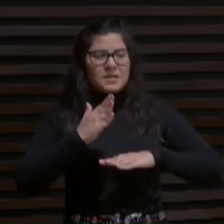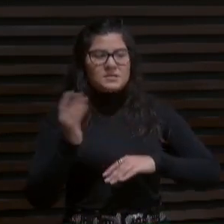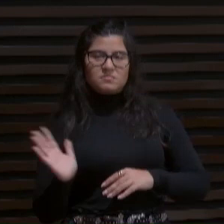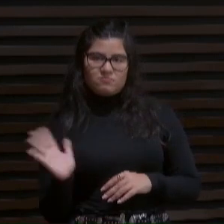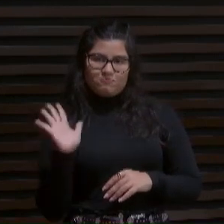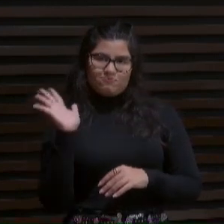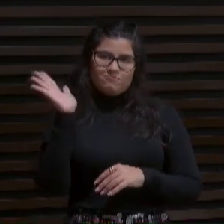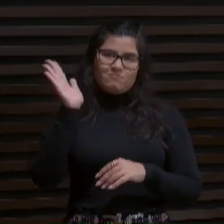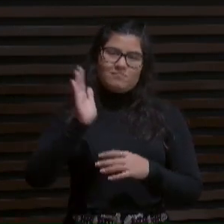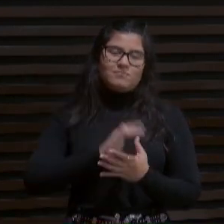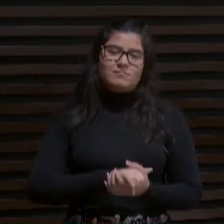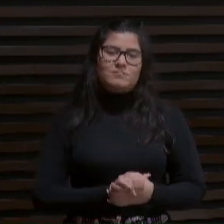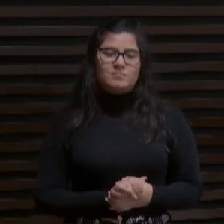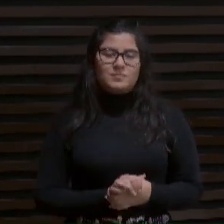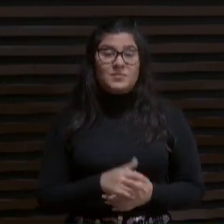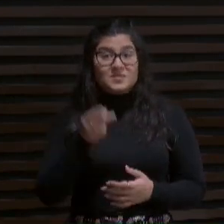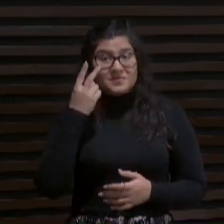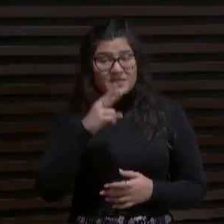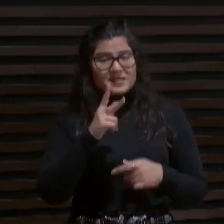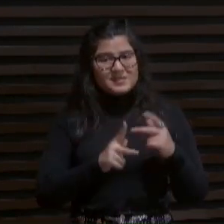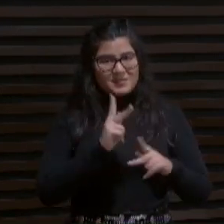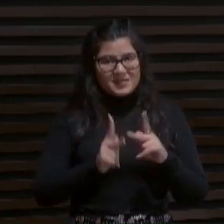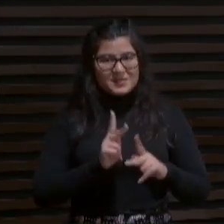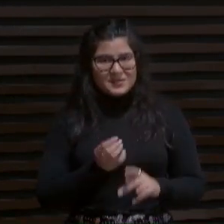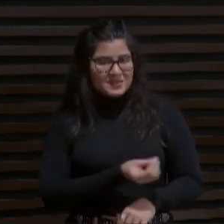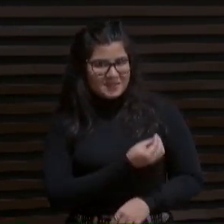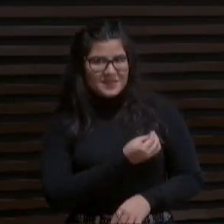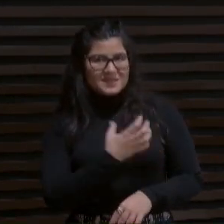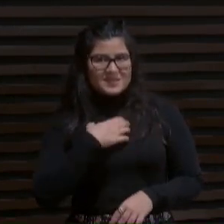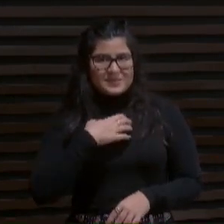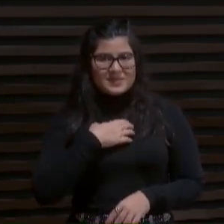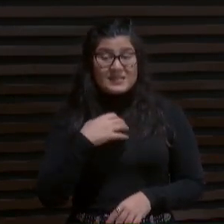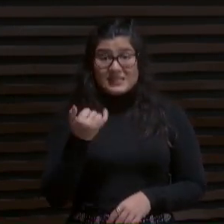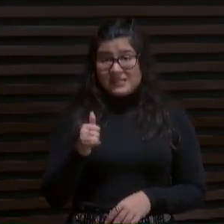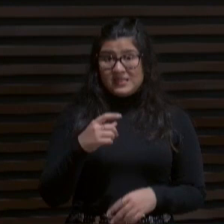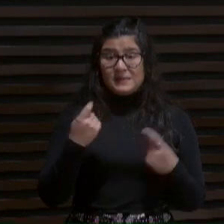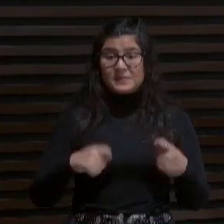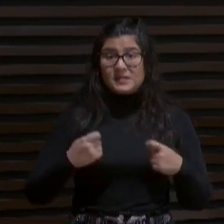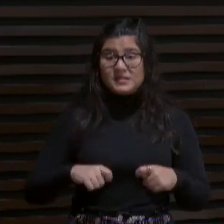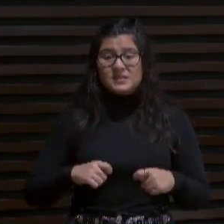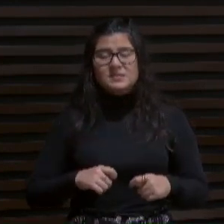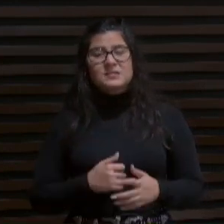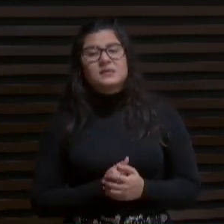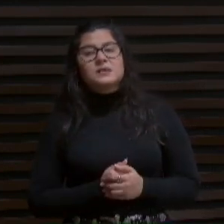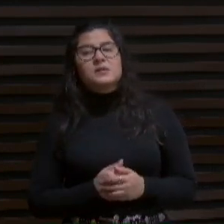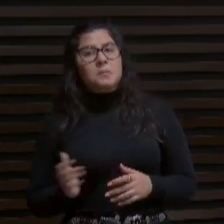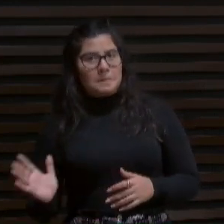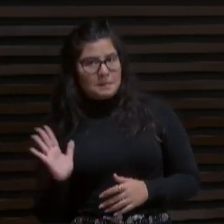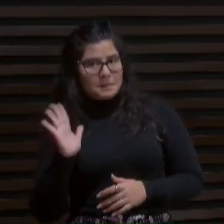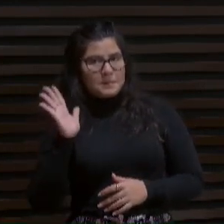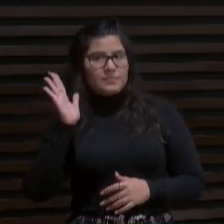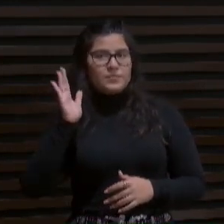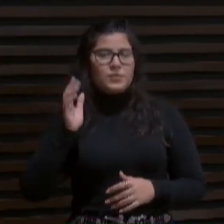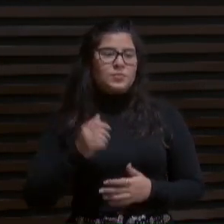acontecem na sociedade, não é? A gente vê que as pessoas agem assim. Se alguém precisa muito de uma coisa, vamos subir o preço porque a gente pode lucrar